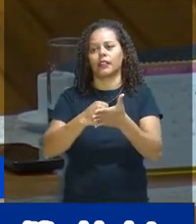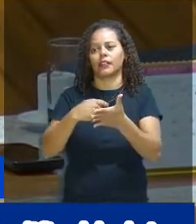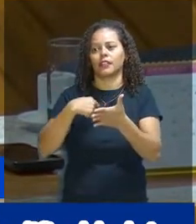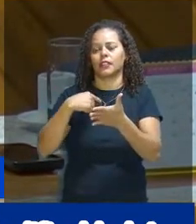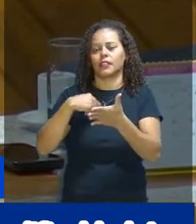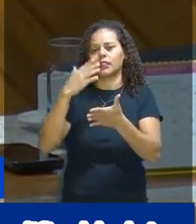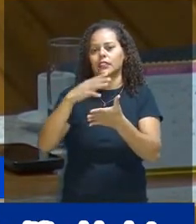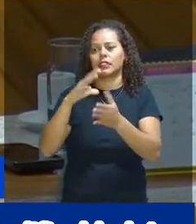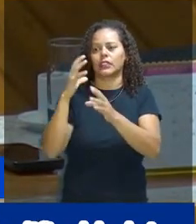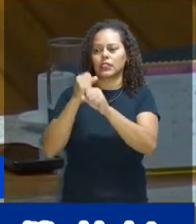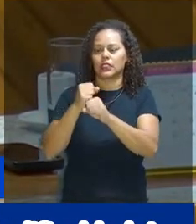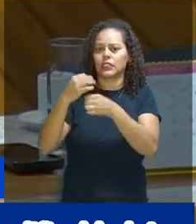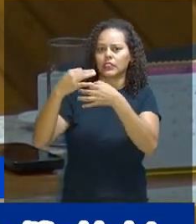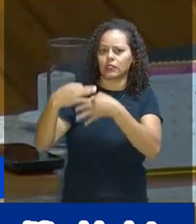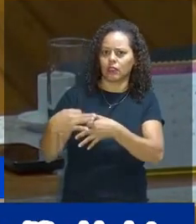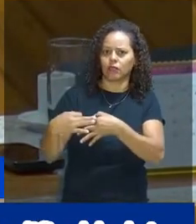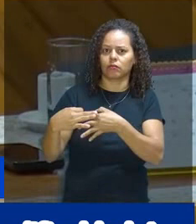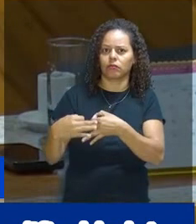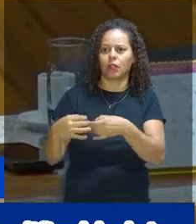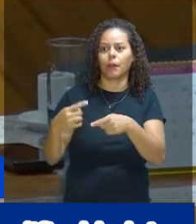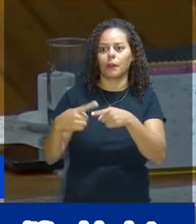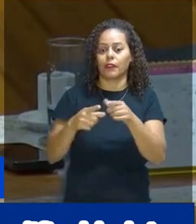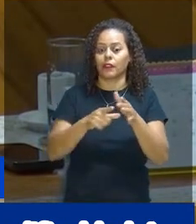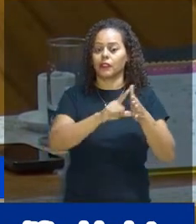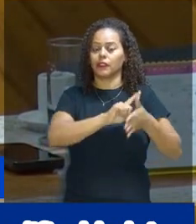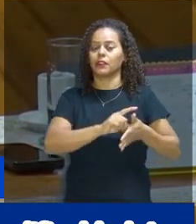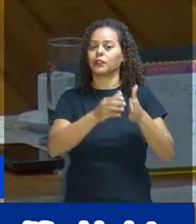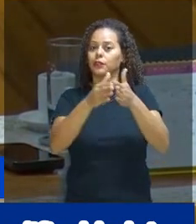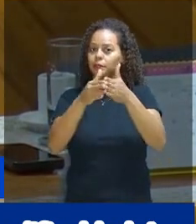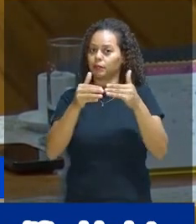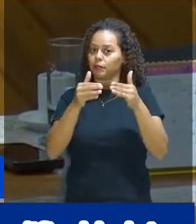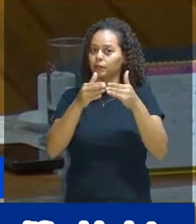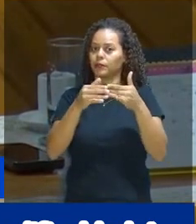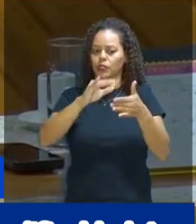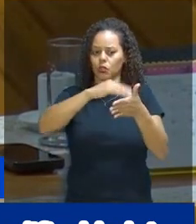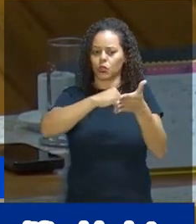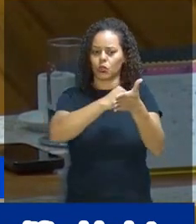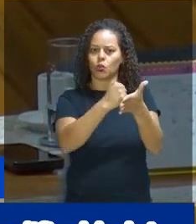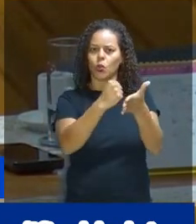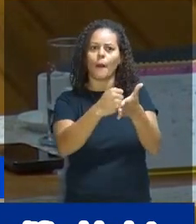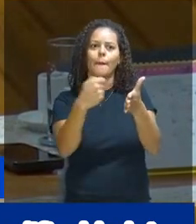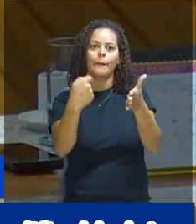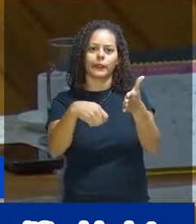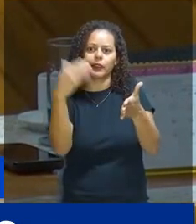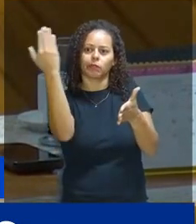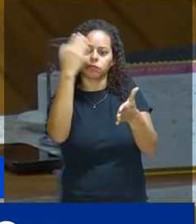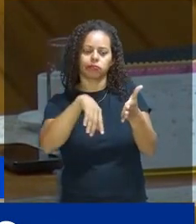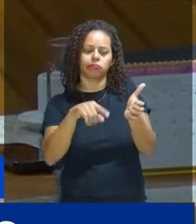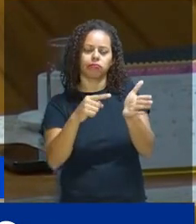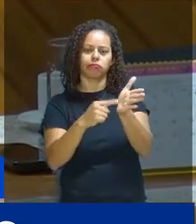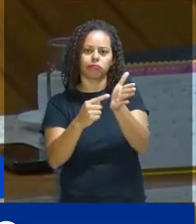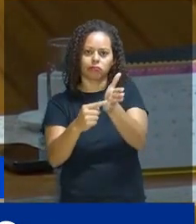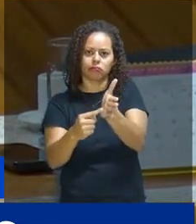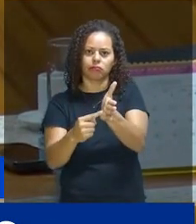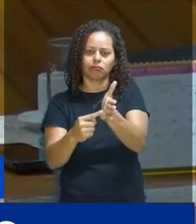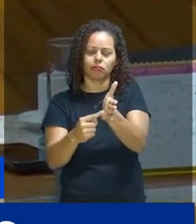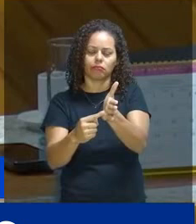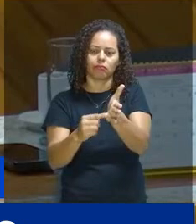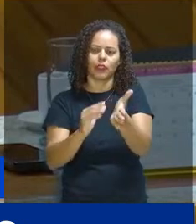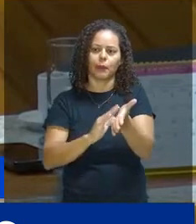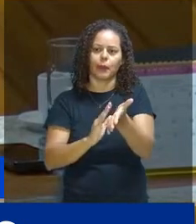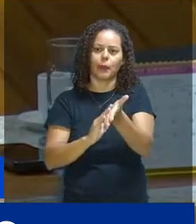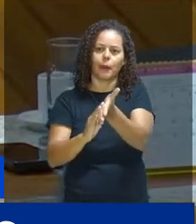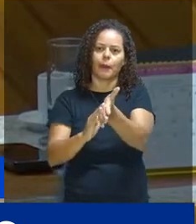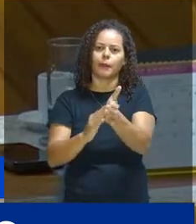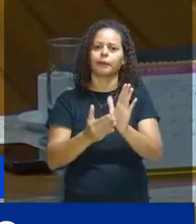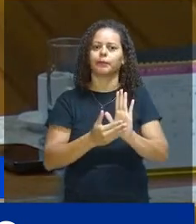os documentos são requisitados e apresentados sem qualquer dificuldade, fecho aspas, e